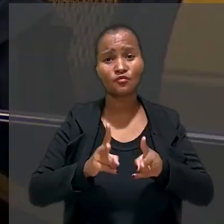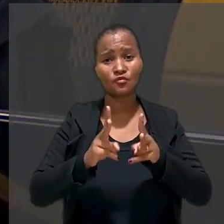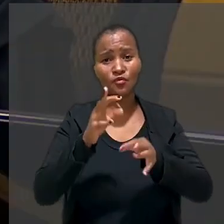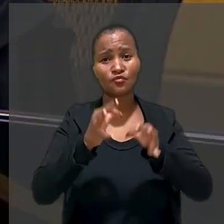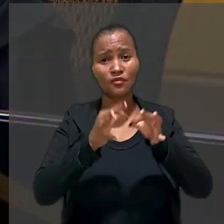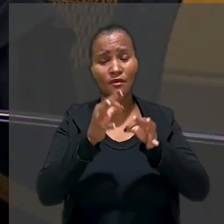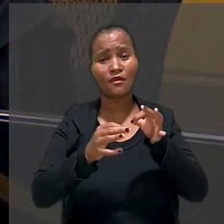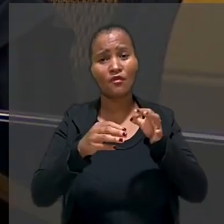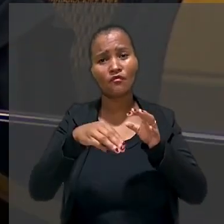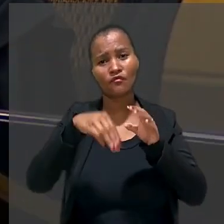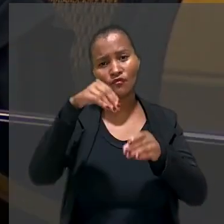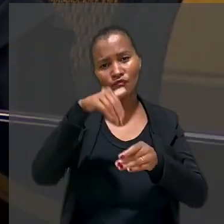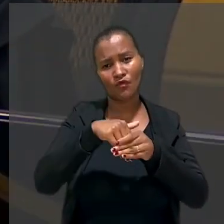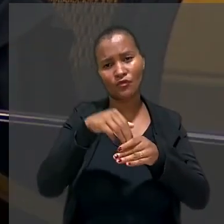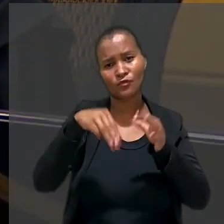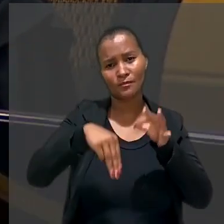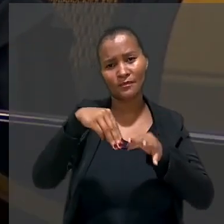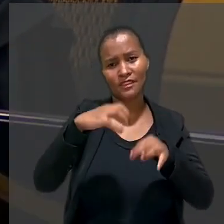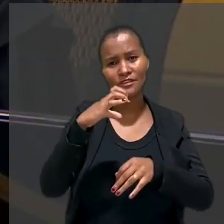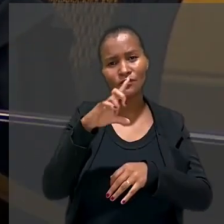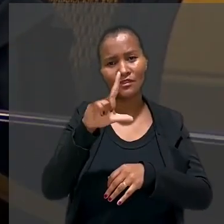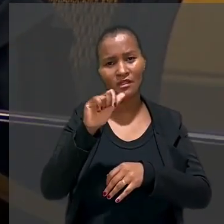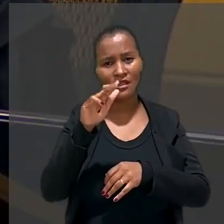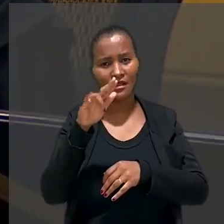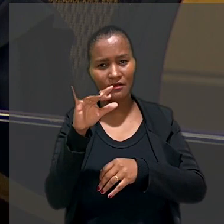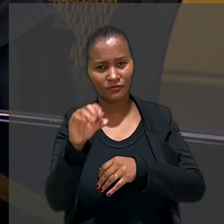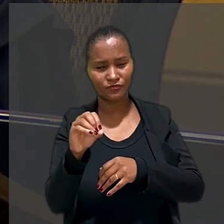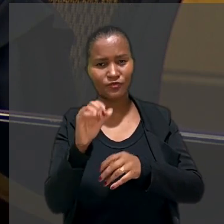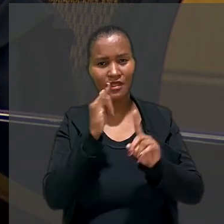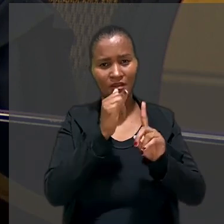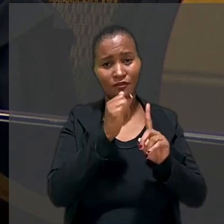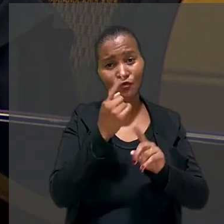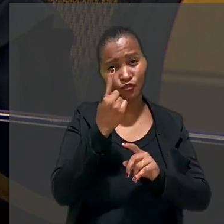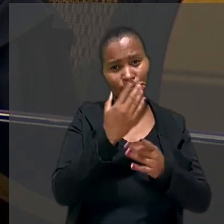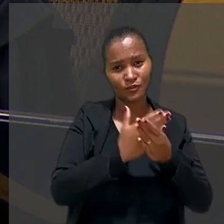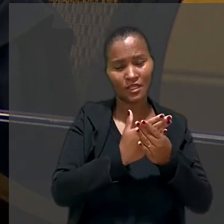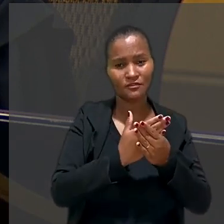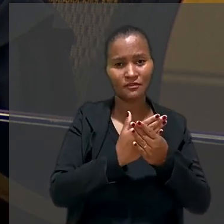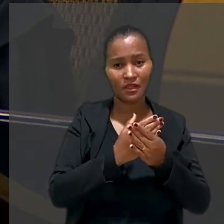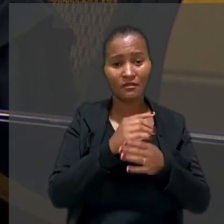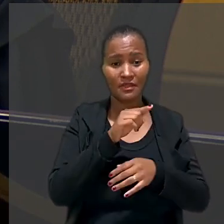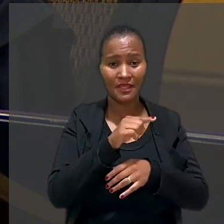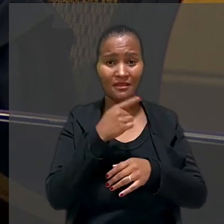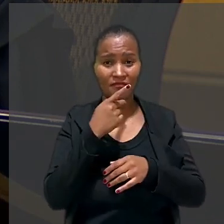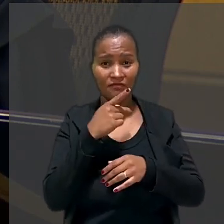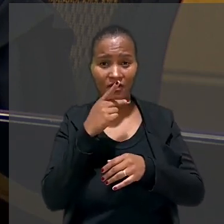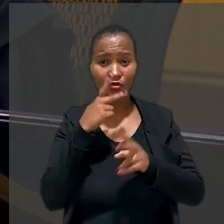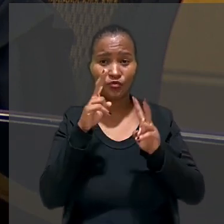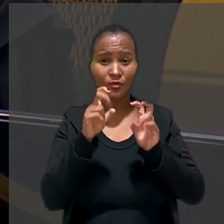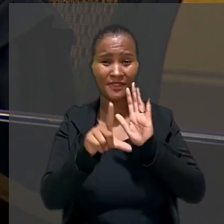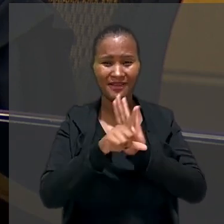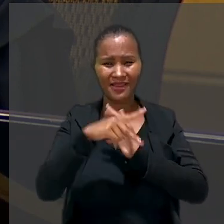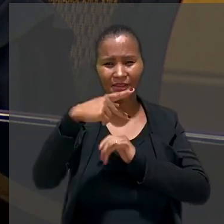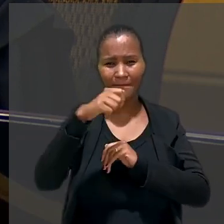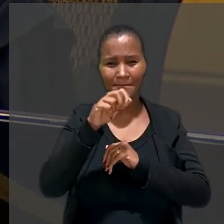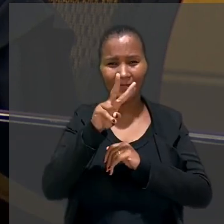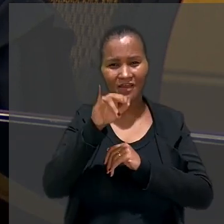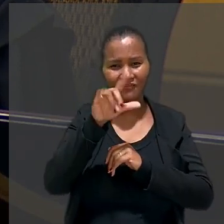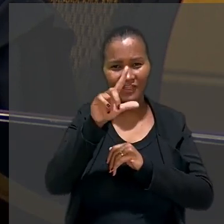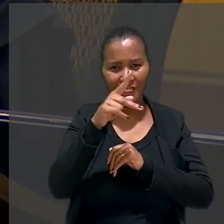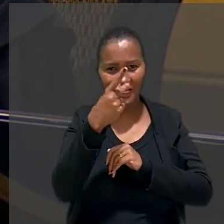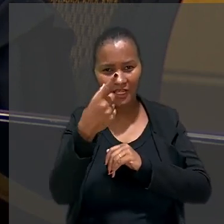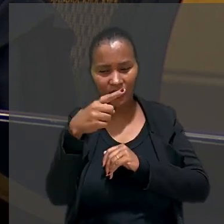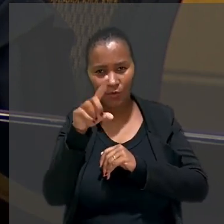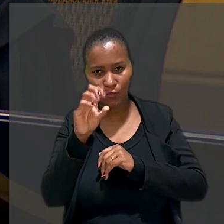entanto, prevaleceu no julgamento o voto do ministro Cláudio Brandão, relator de um dos casos. De acordo com ele, o conceito de lei do